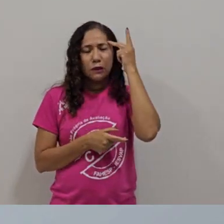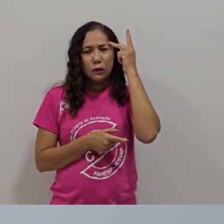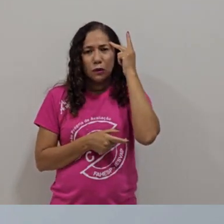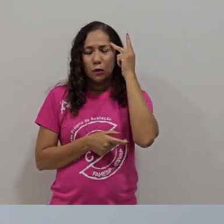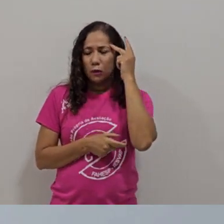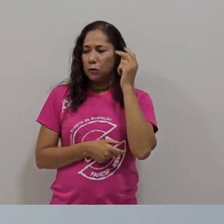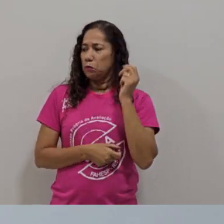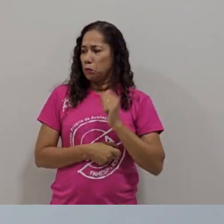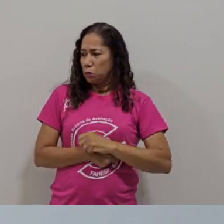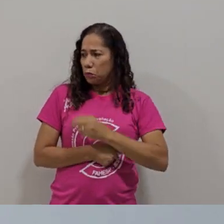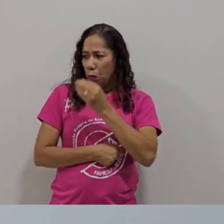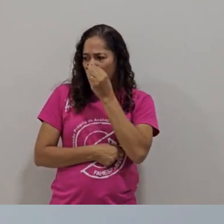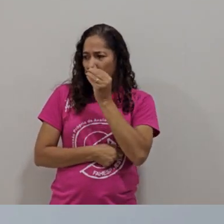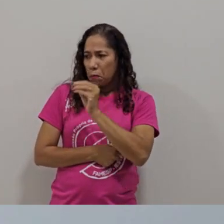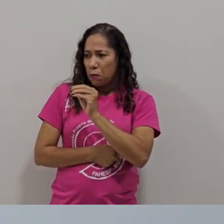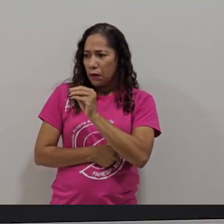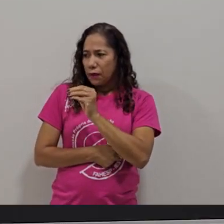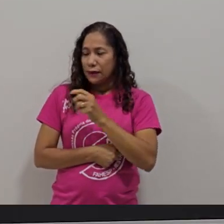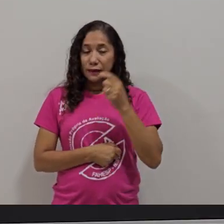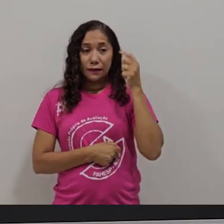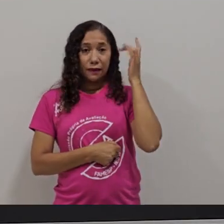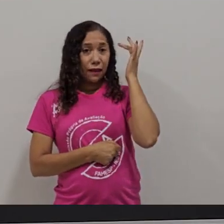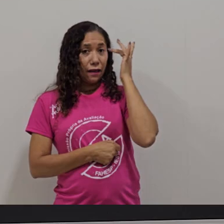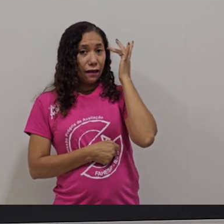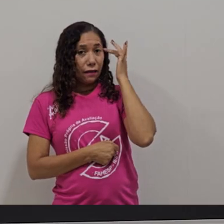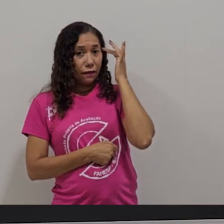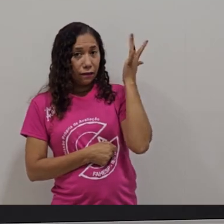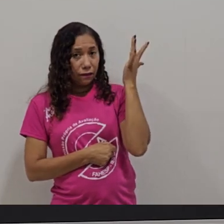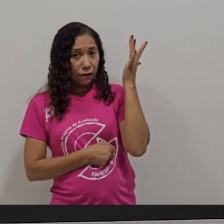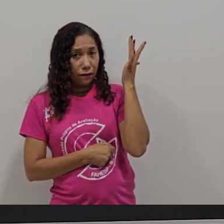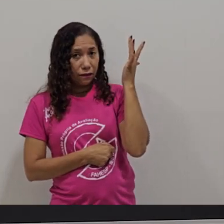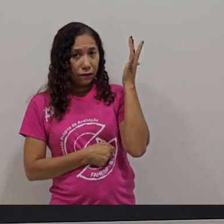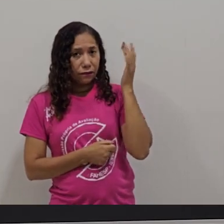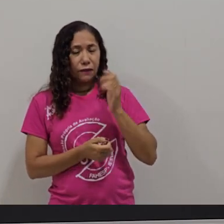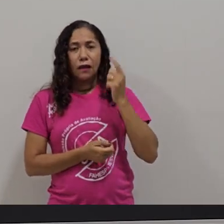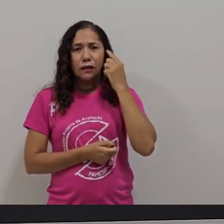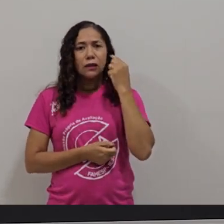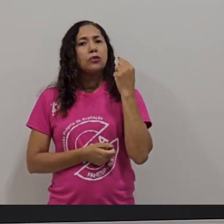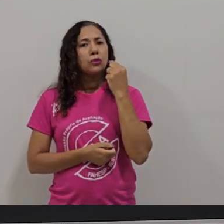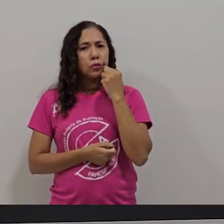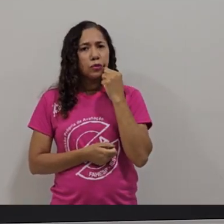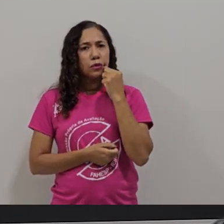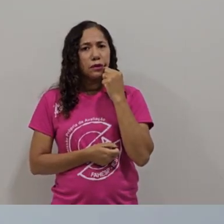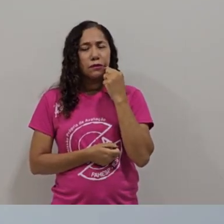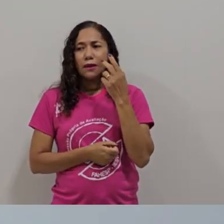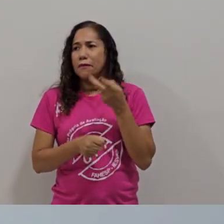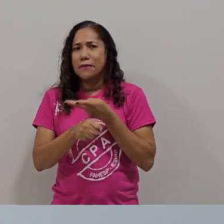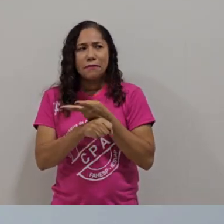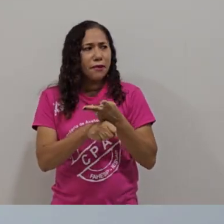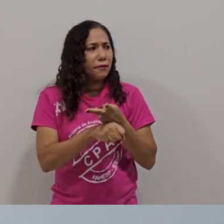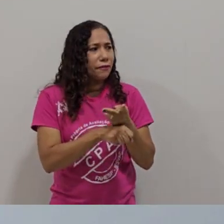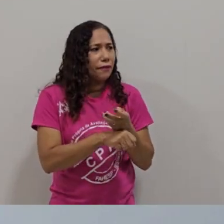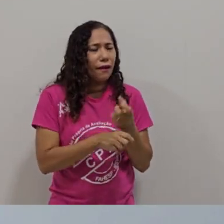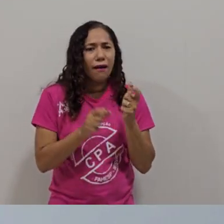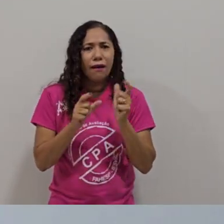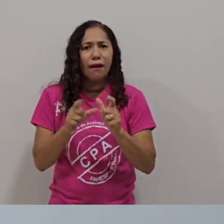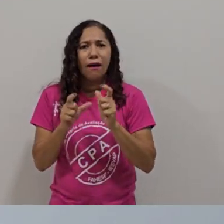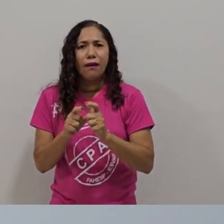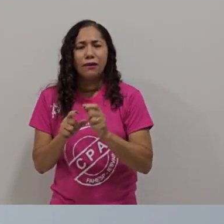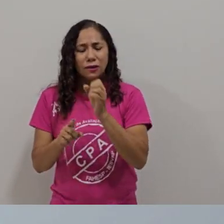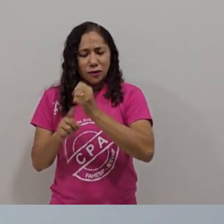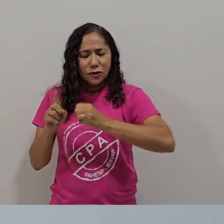te escutam. Imagina que faz contra psicológico. E como saber procurar, que a pessoa que é surda não sabe nem o que procurar. É porque ainda tem muita